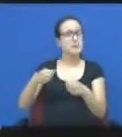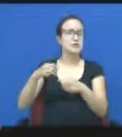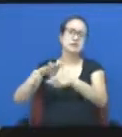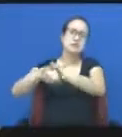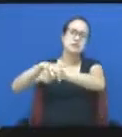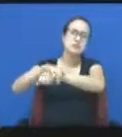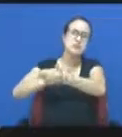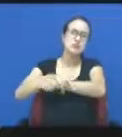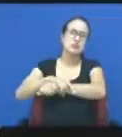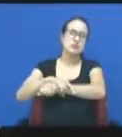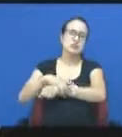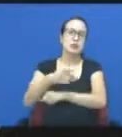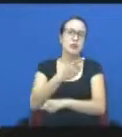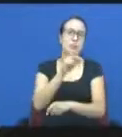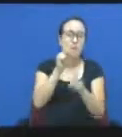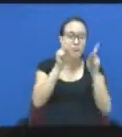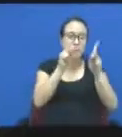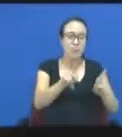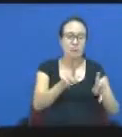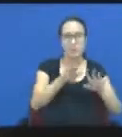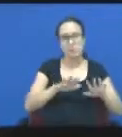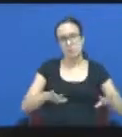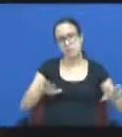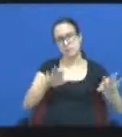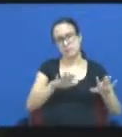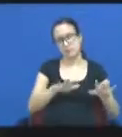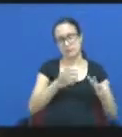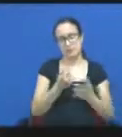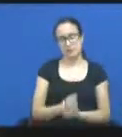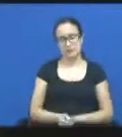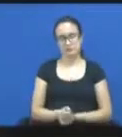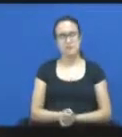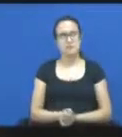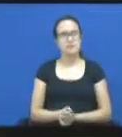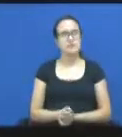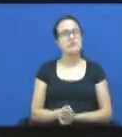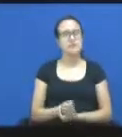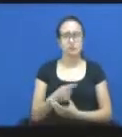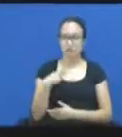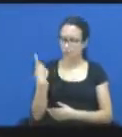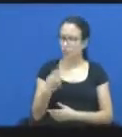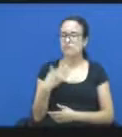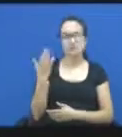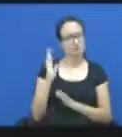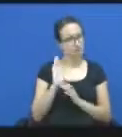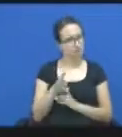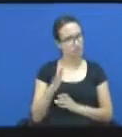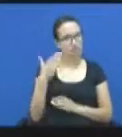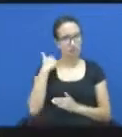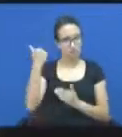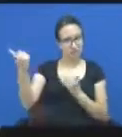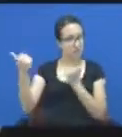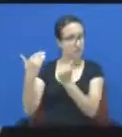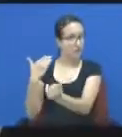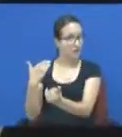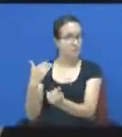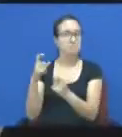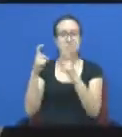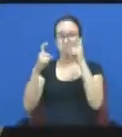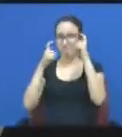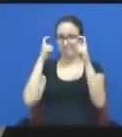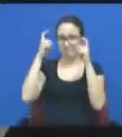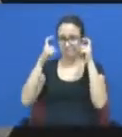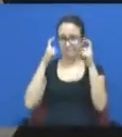população. Nós já fomos até chamados para uma reunião, e a FENABAN, ela